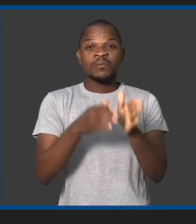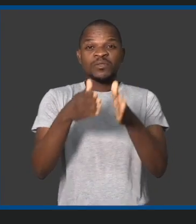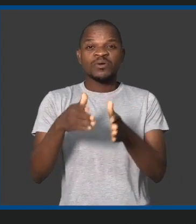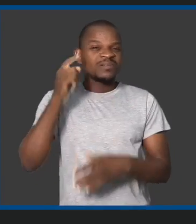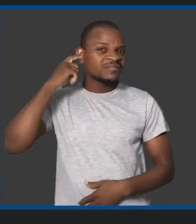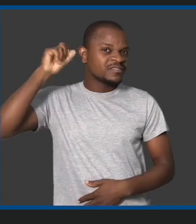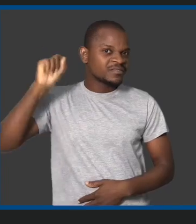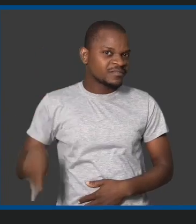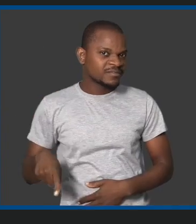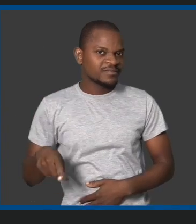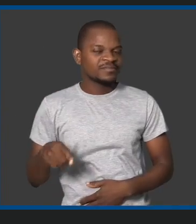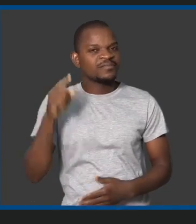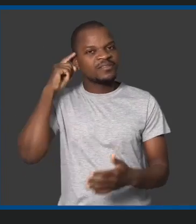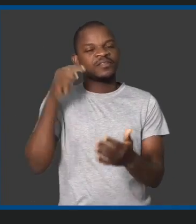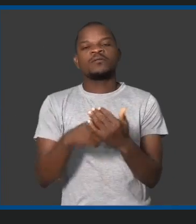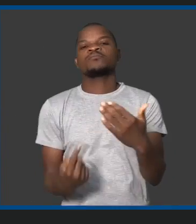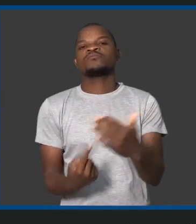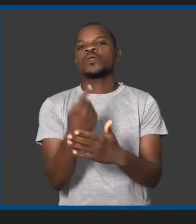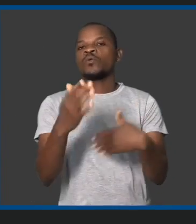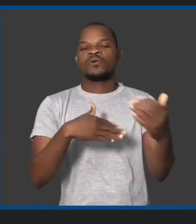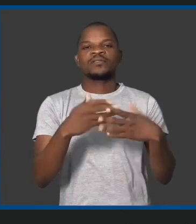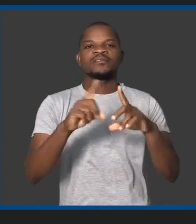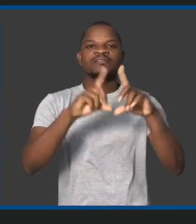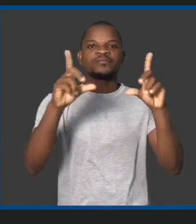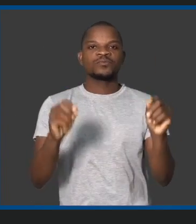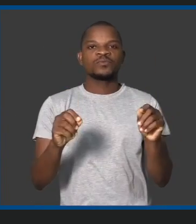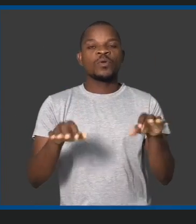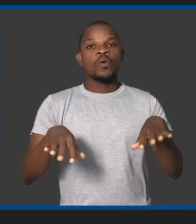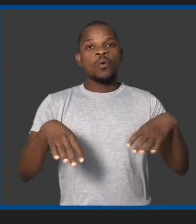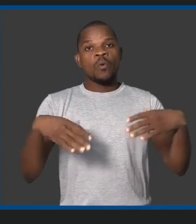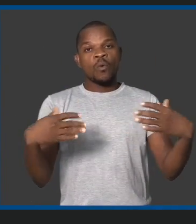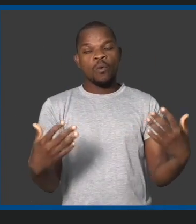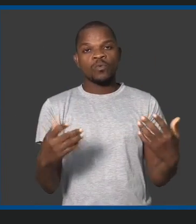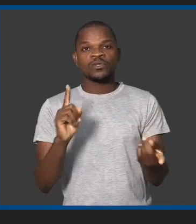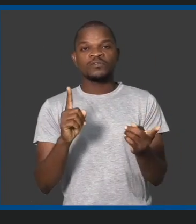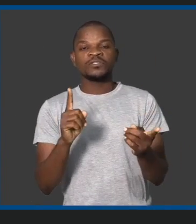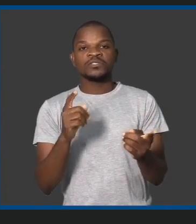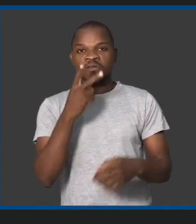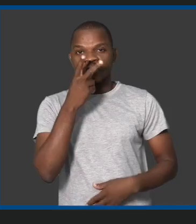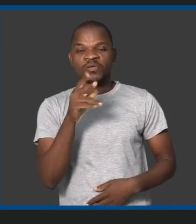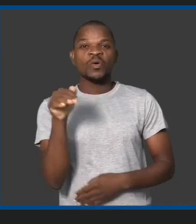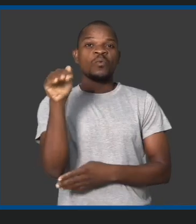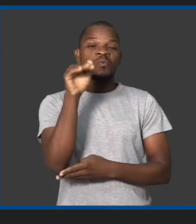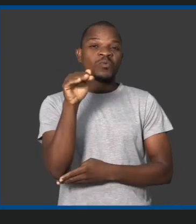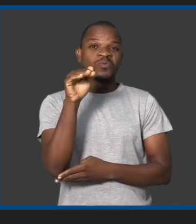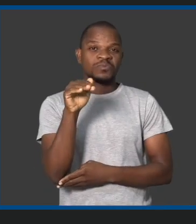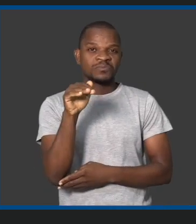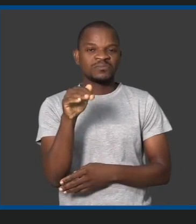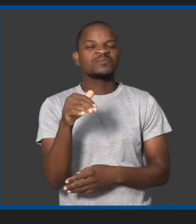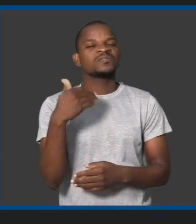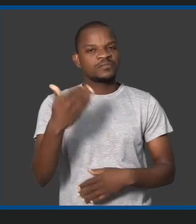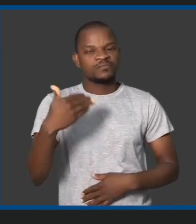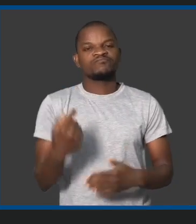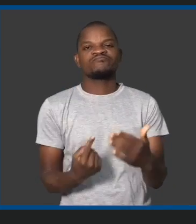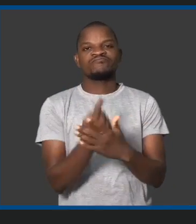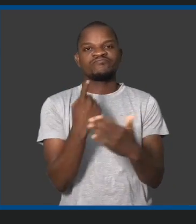se você quer fazer a desobediência, automaticamente, há de ver qualquer coisa aí. Ou vem, e há uma cobra grande, então sempre